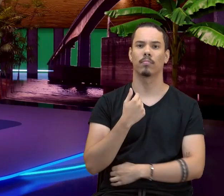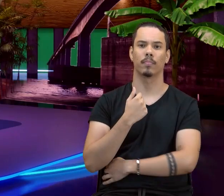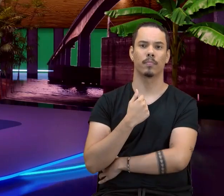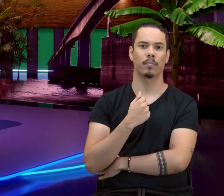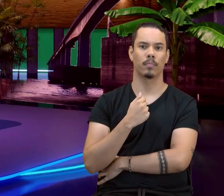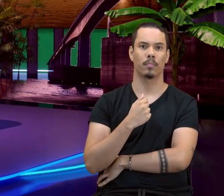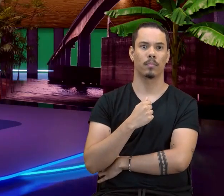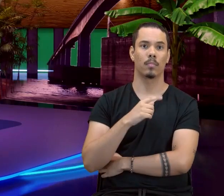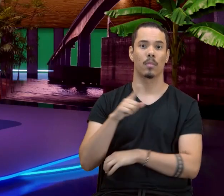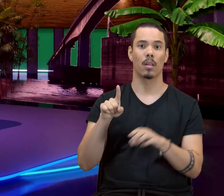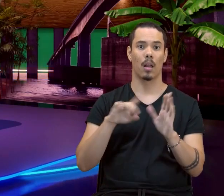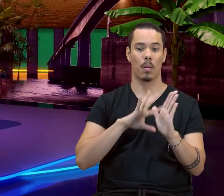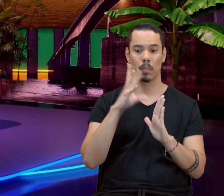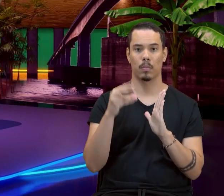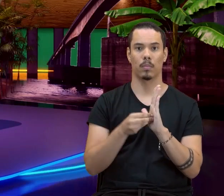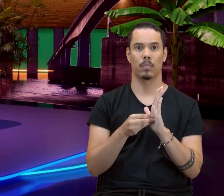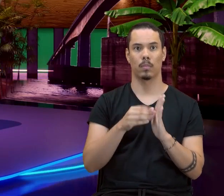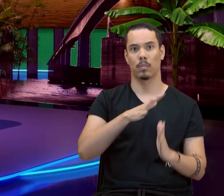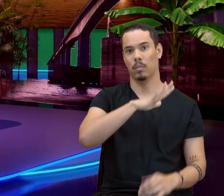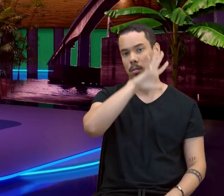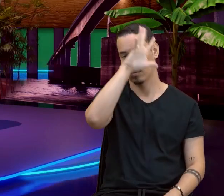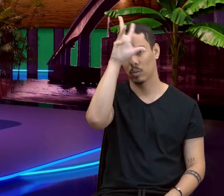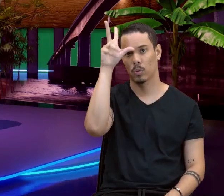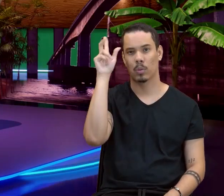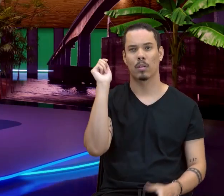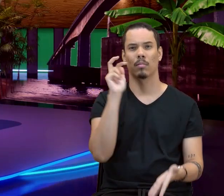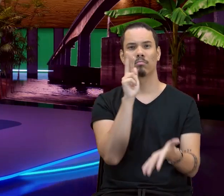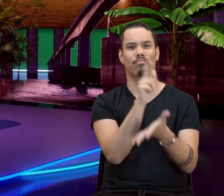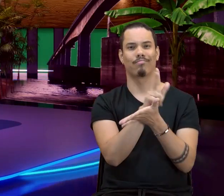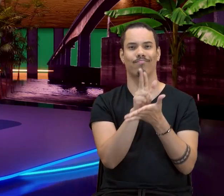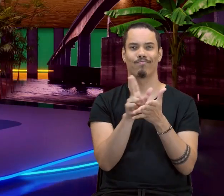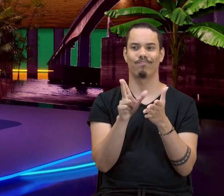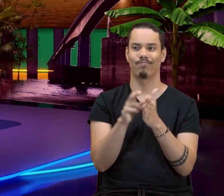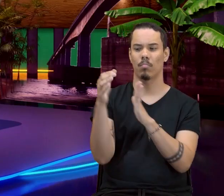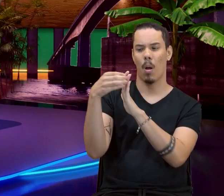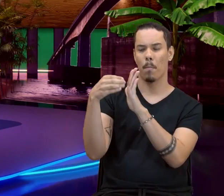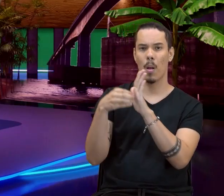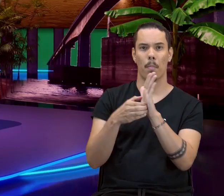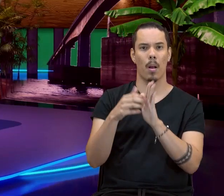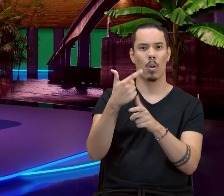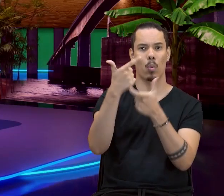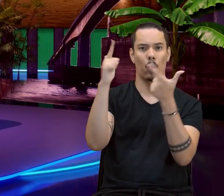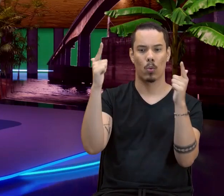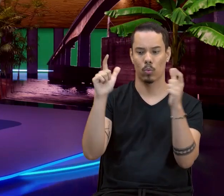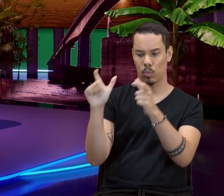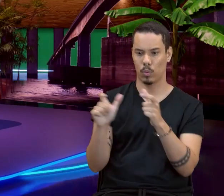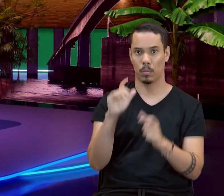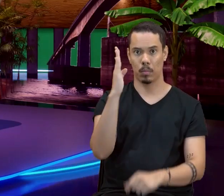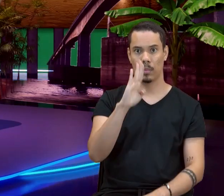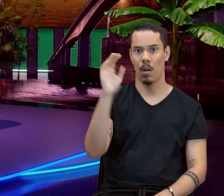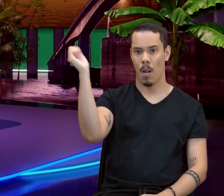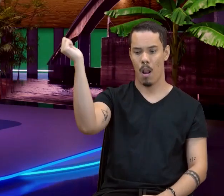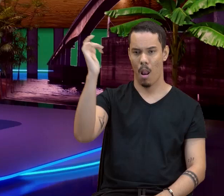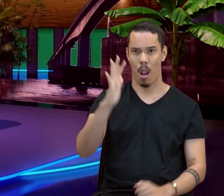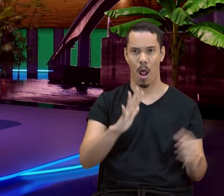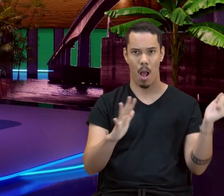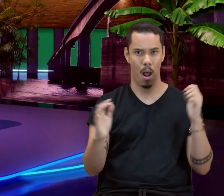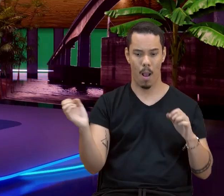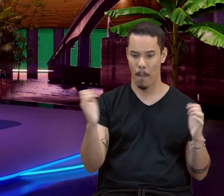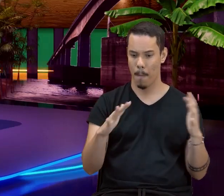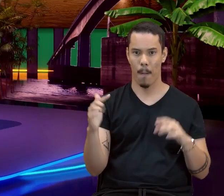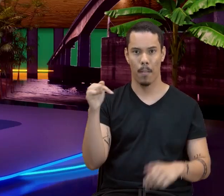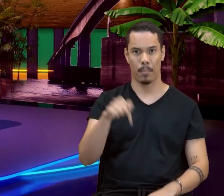Amazonas aqui do lado. Então, vários povos de vários lugares do Brasil vieram para cá. Ok? Então, de